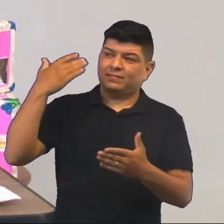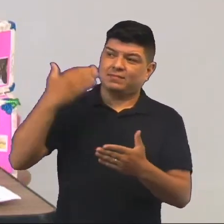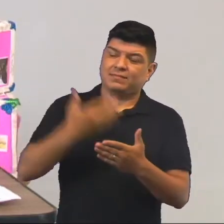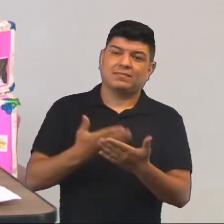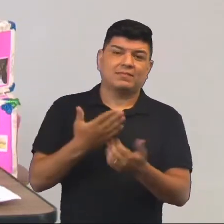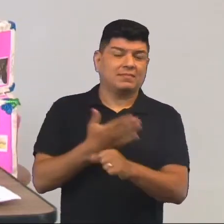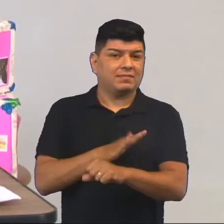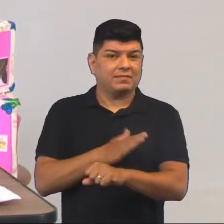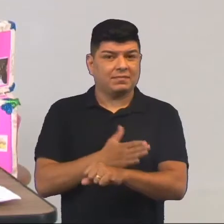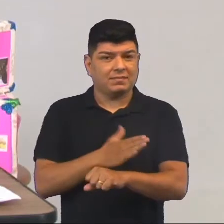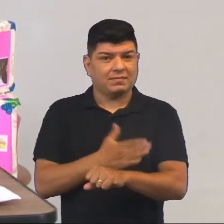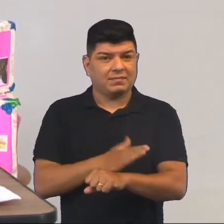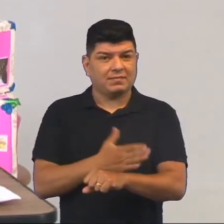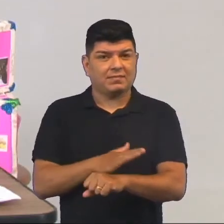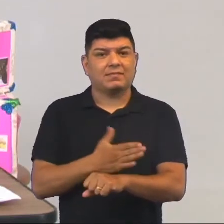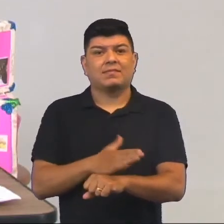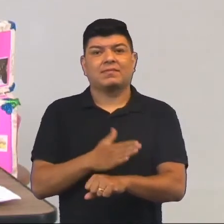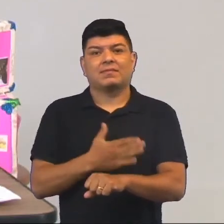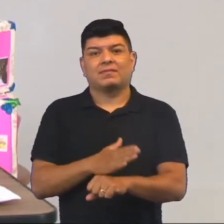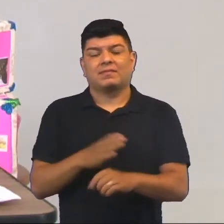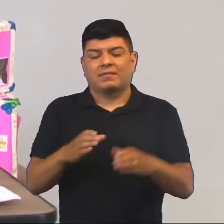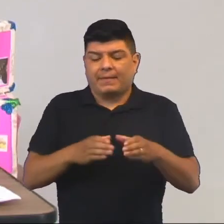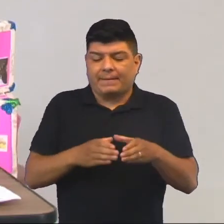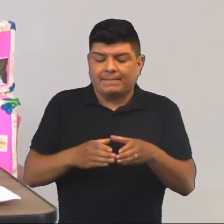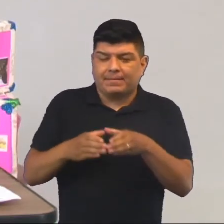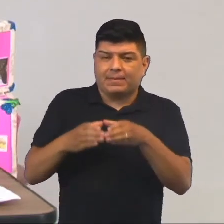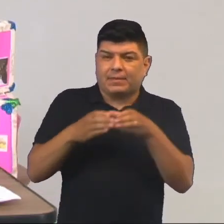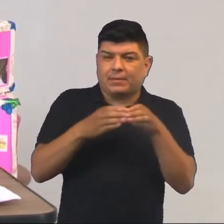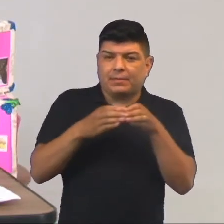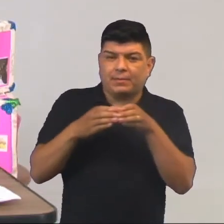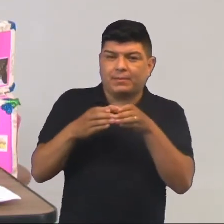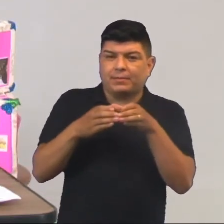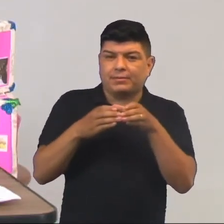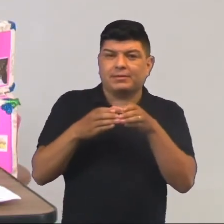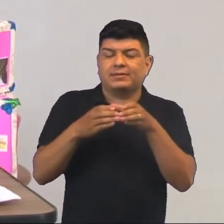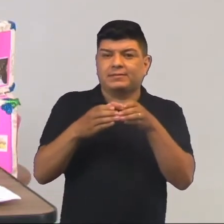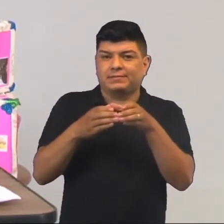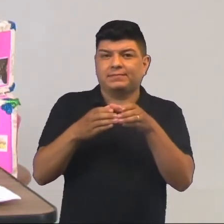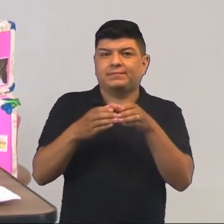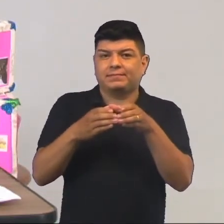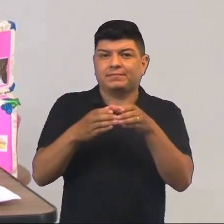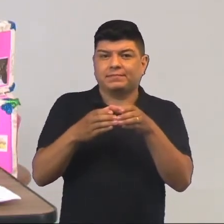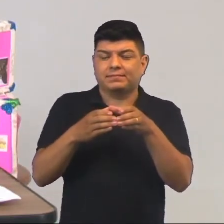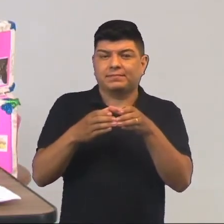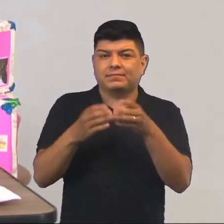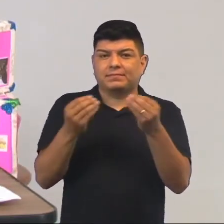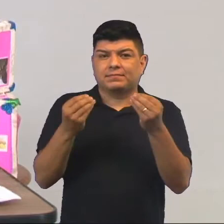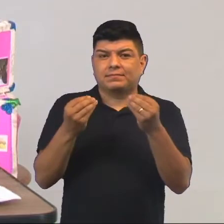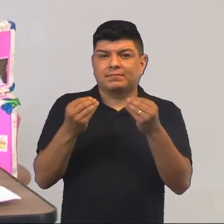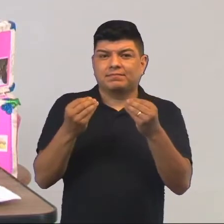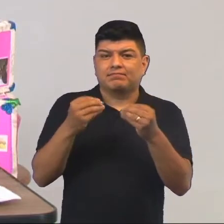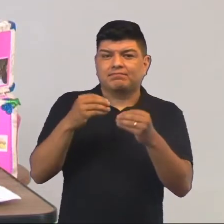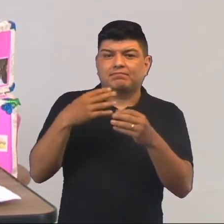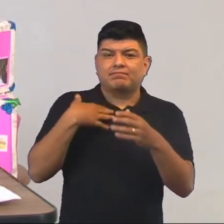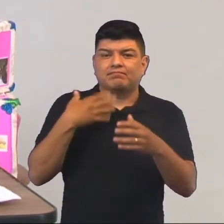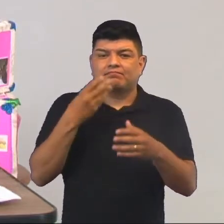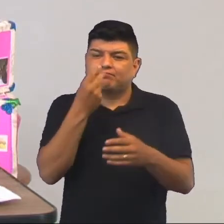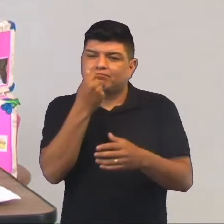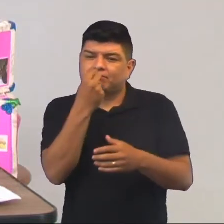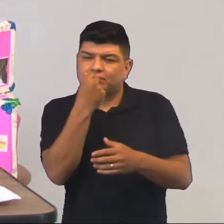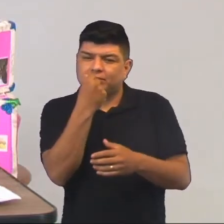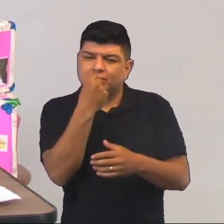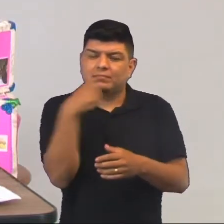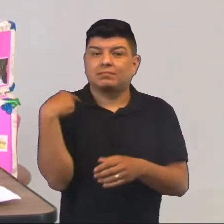essa prática, né, esse prato, o tacacá, ele é muito bem apreciado por